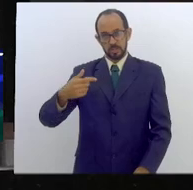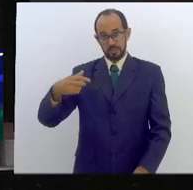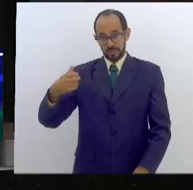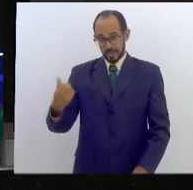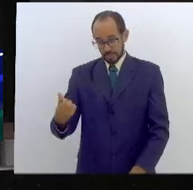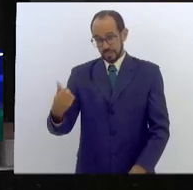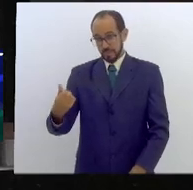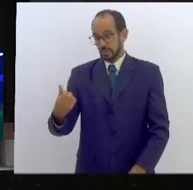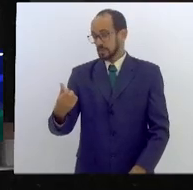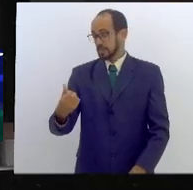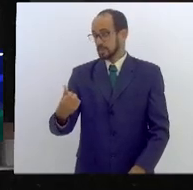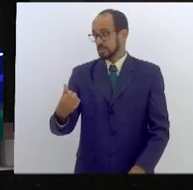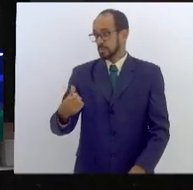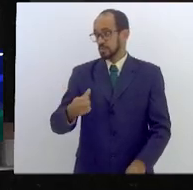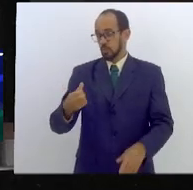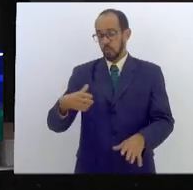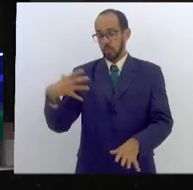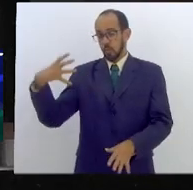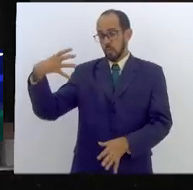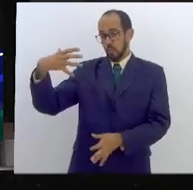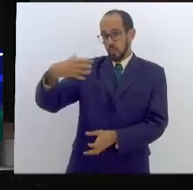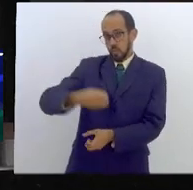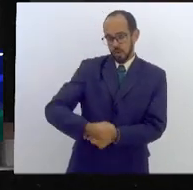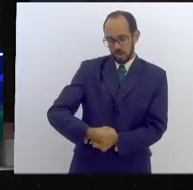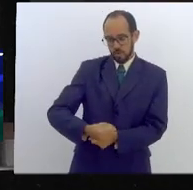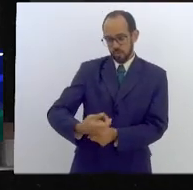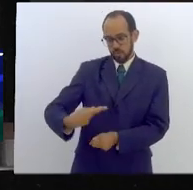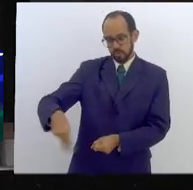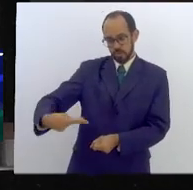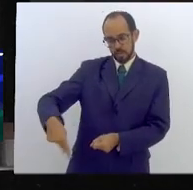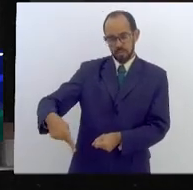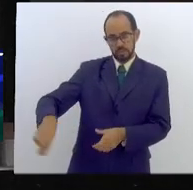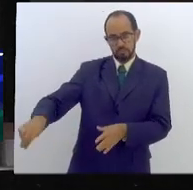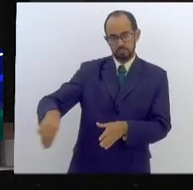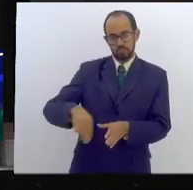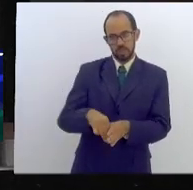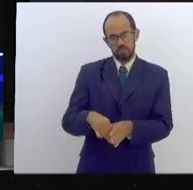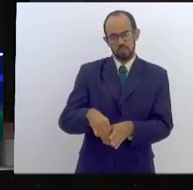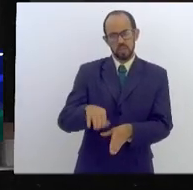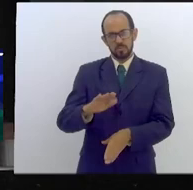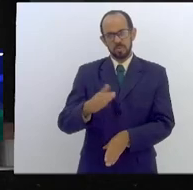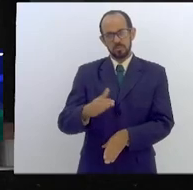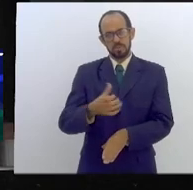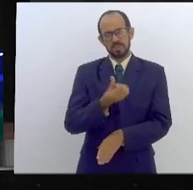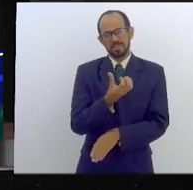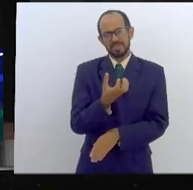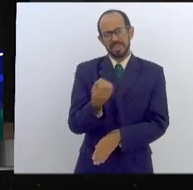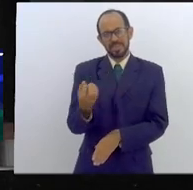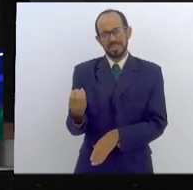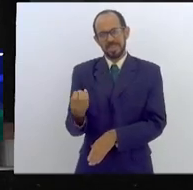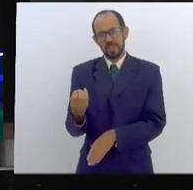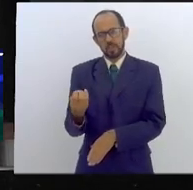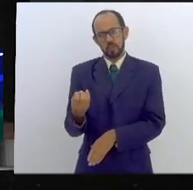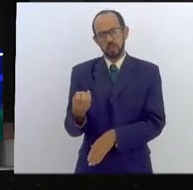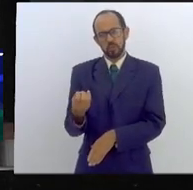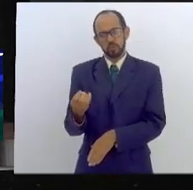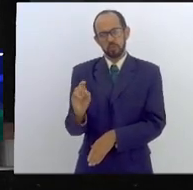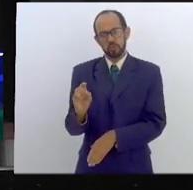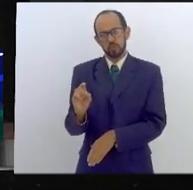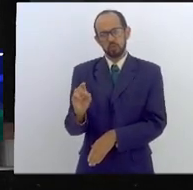1936, o total de seus membros era estimado entre 600 e 1